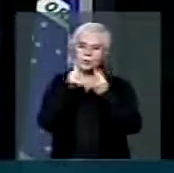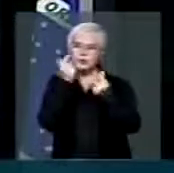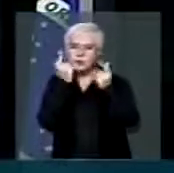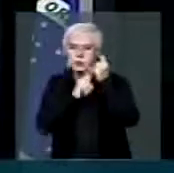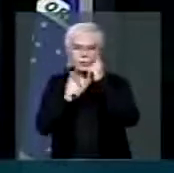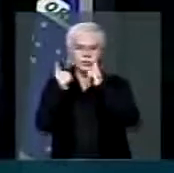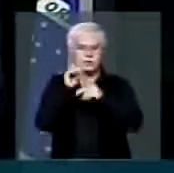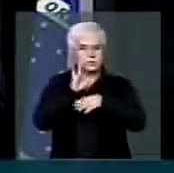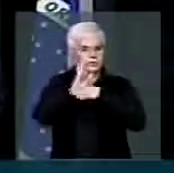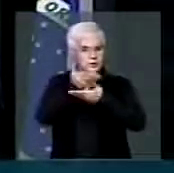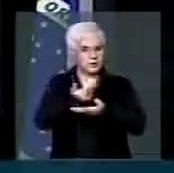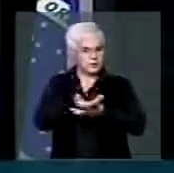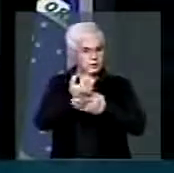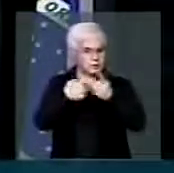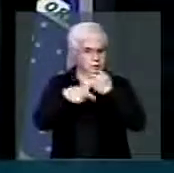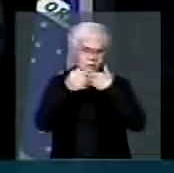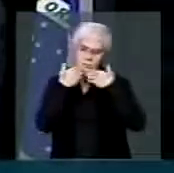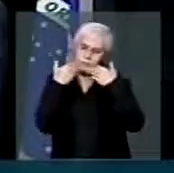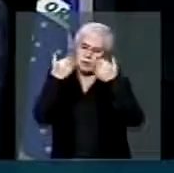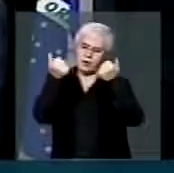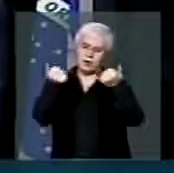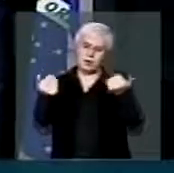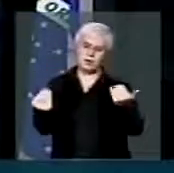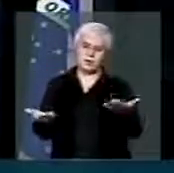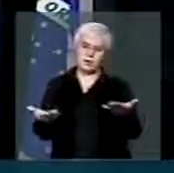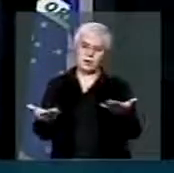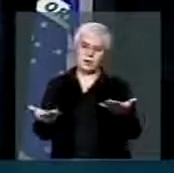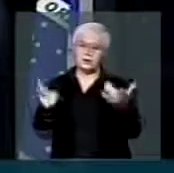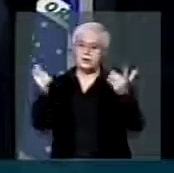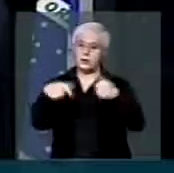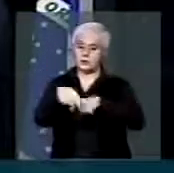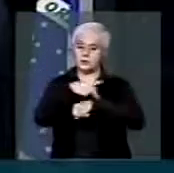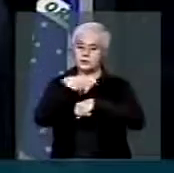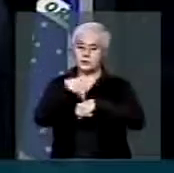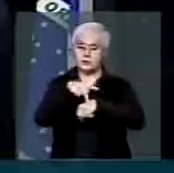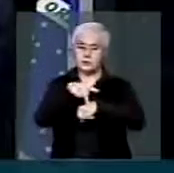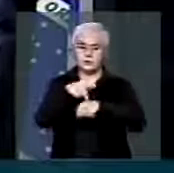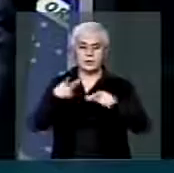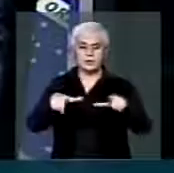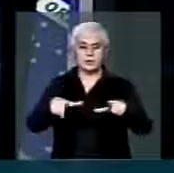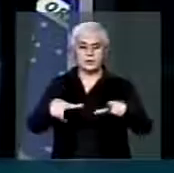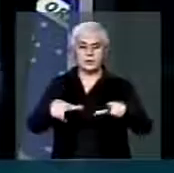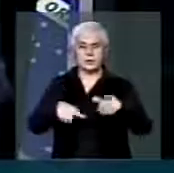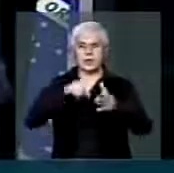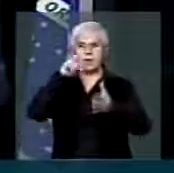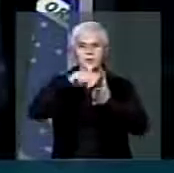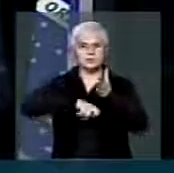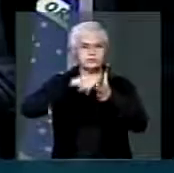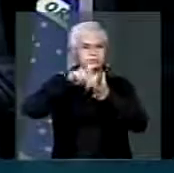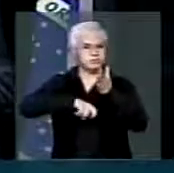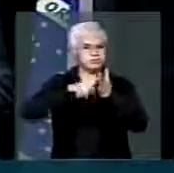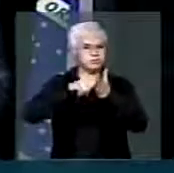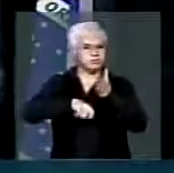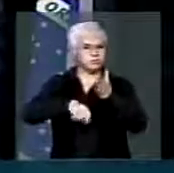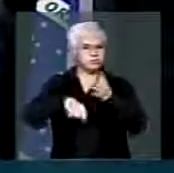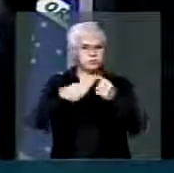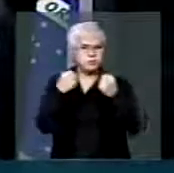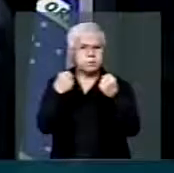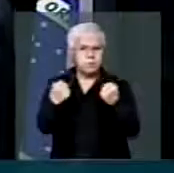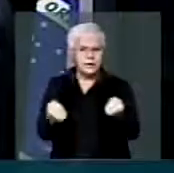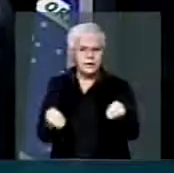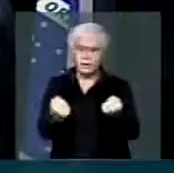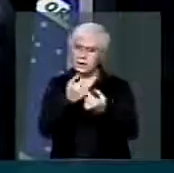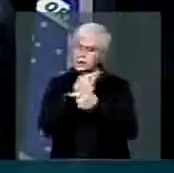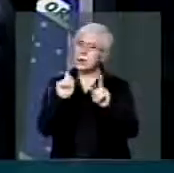estar sendo realizados. Num país onde a carga tributária não fosse